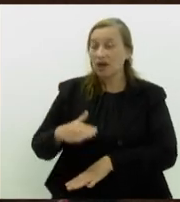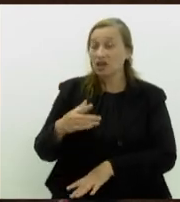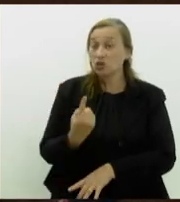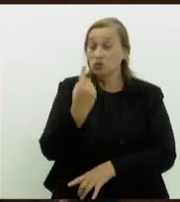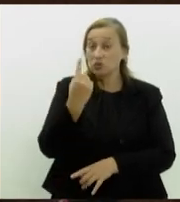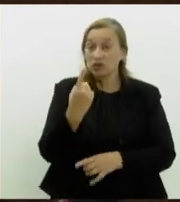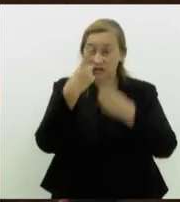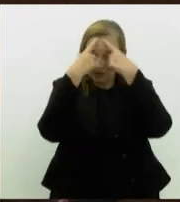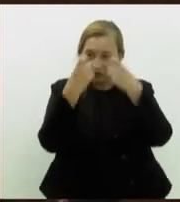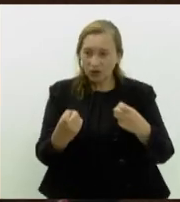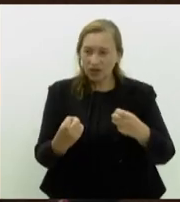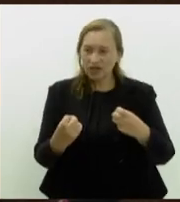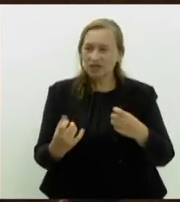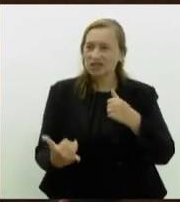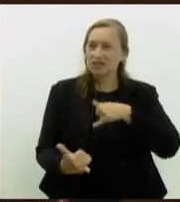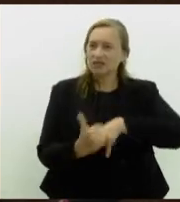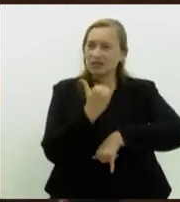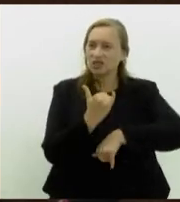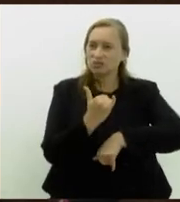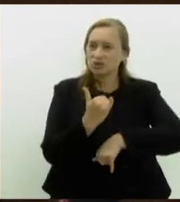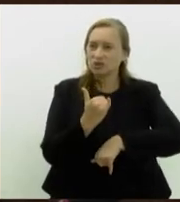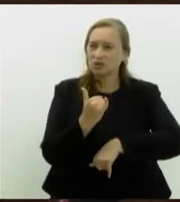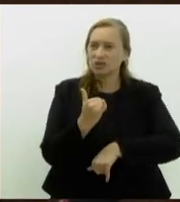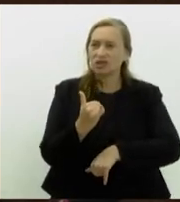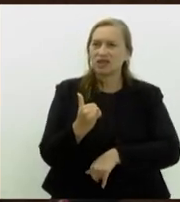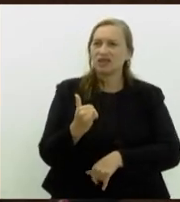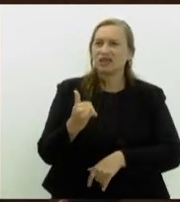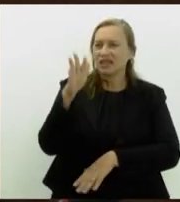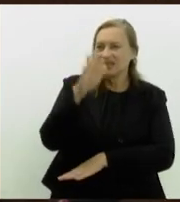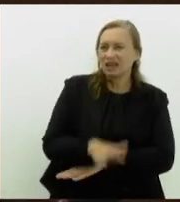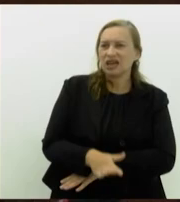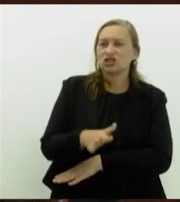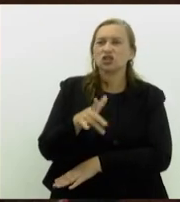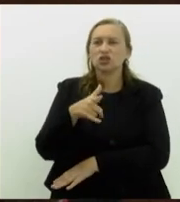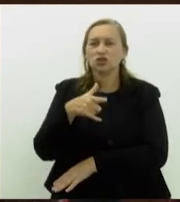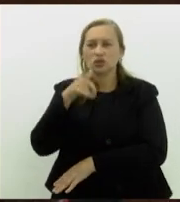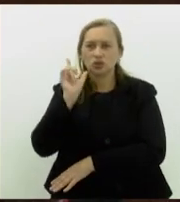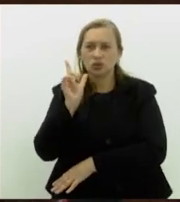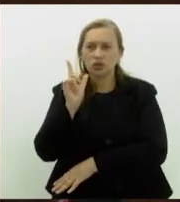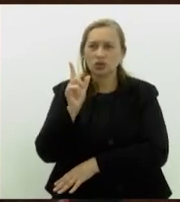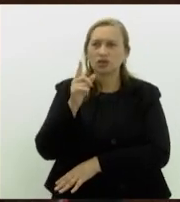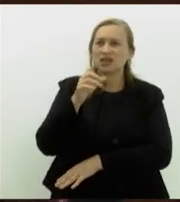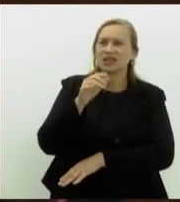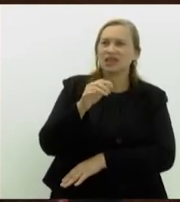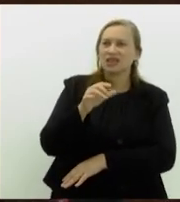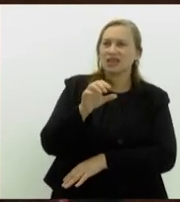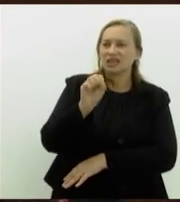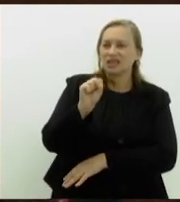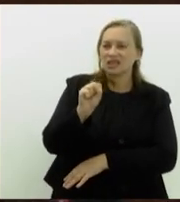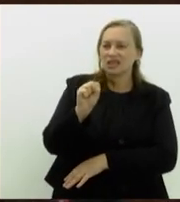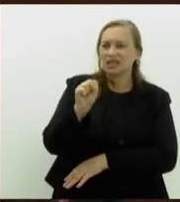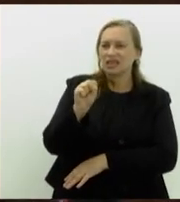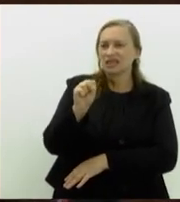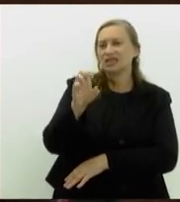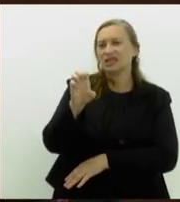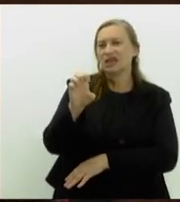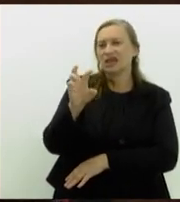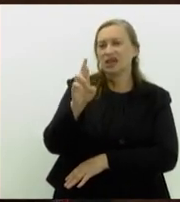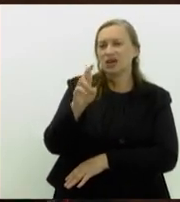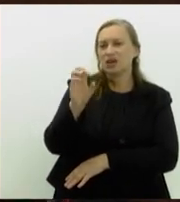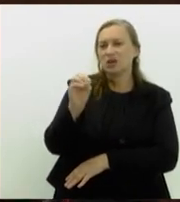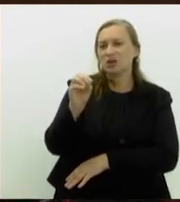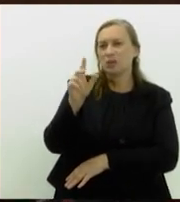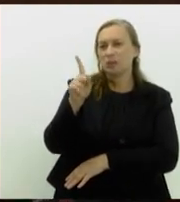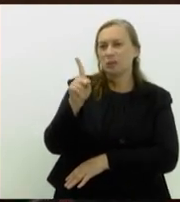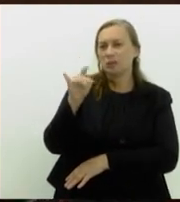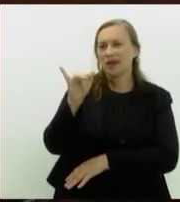que assola o nosso estado na tarde de ontem, no quilômetro 49, em Seropédica. Bernardo era de